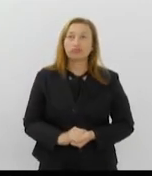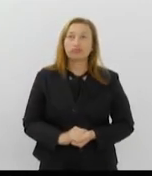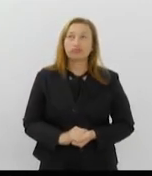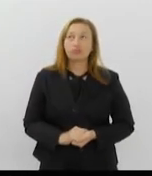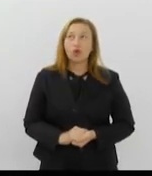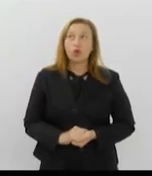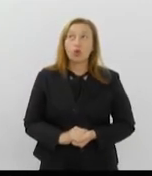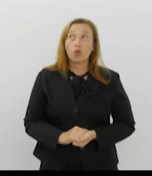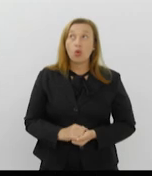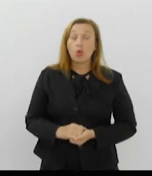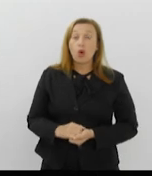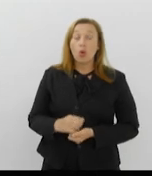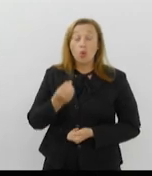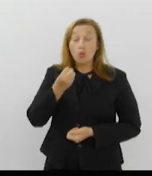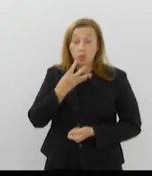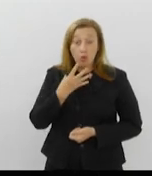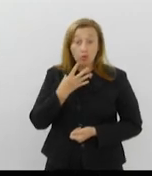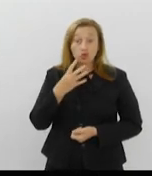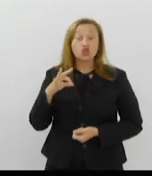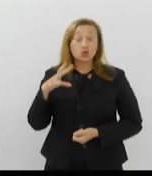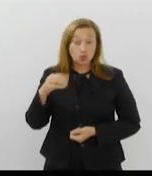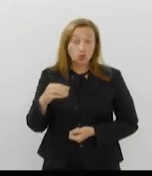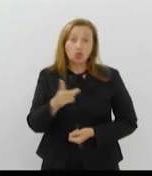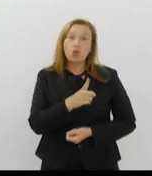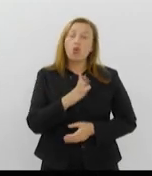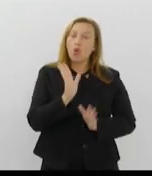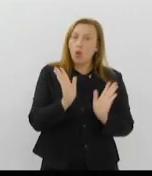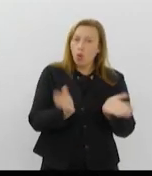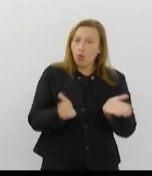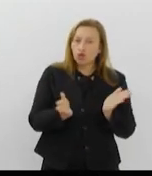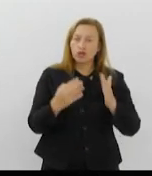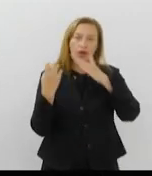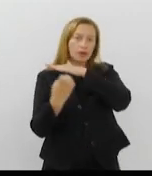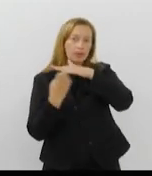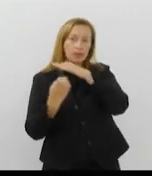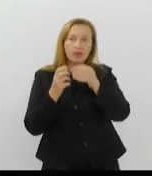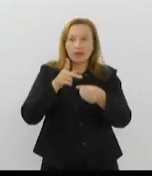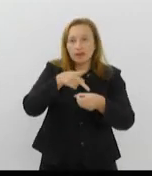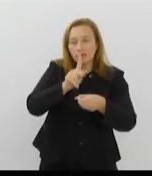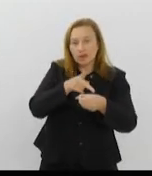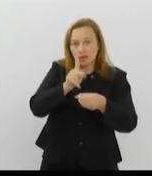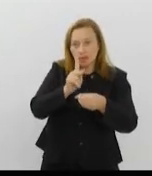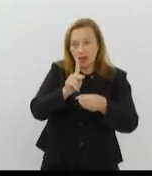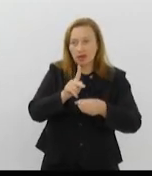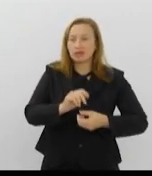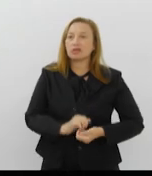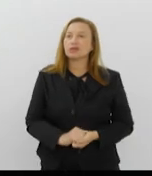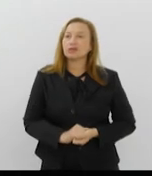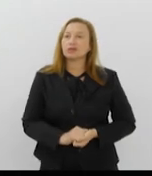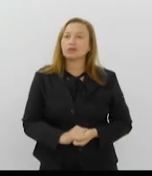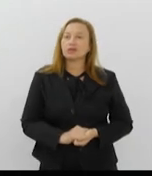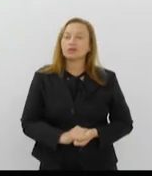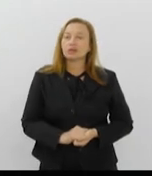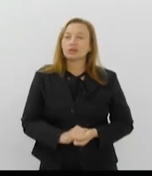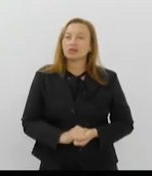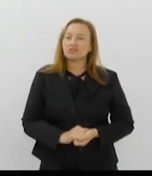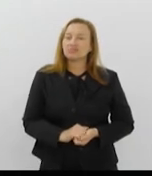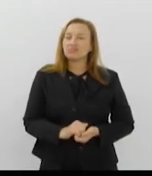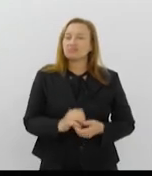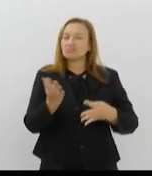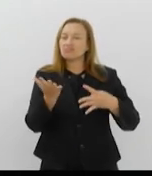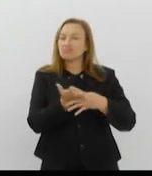disso é que hoje a Petrobras reineta parcela